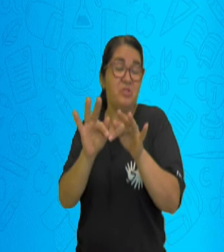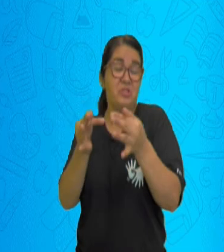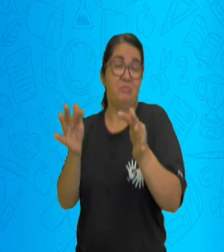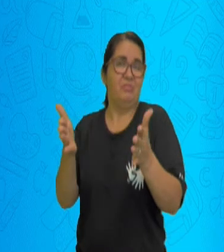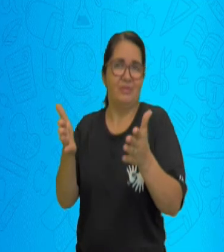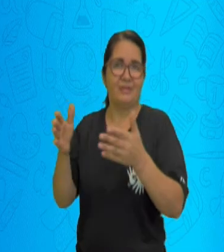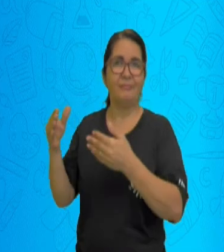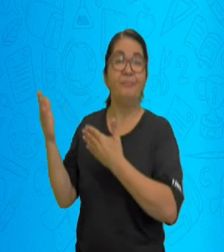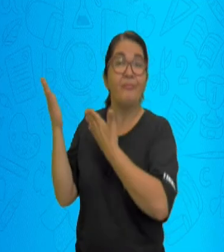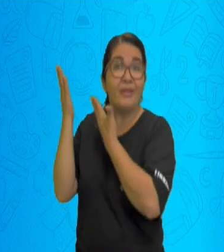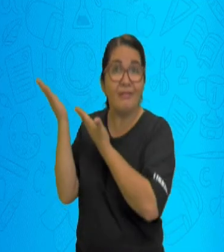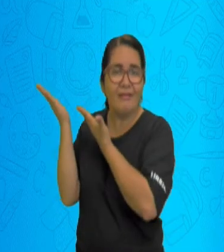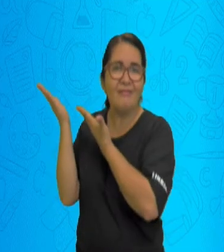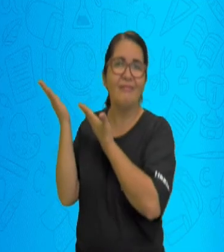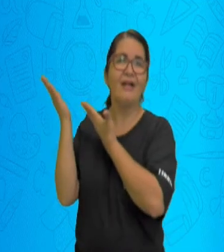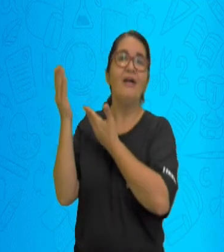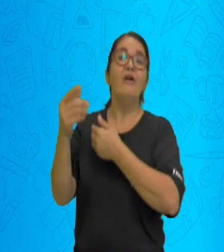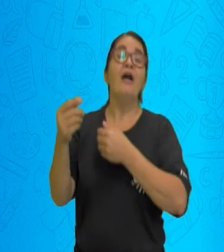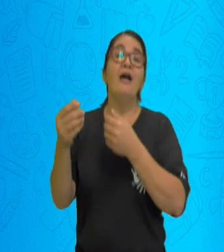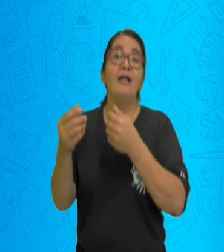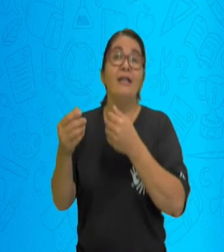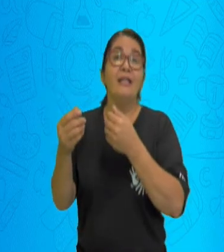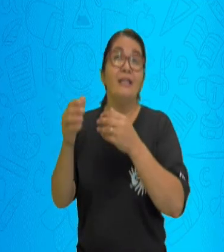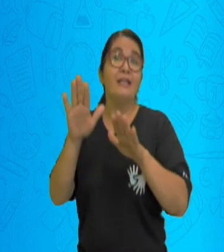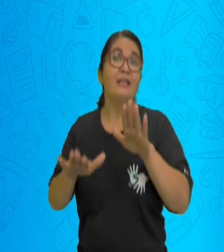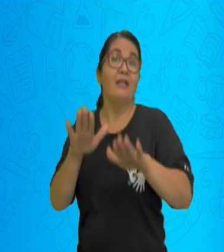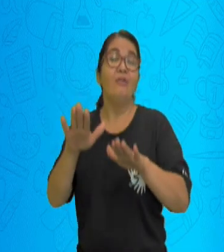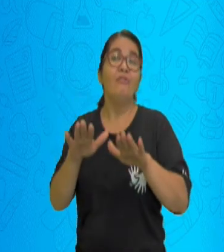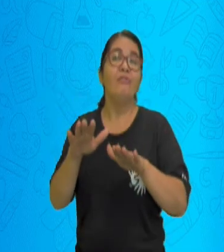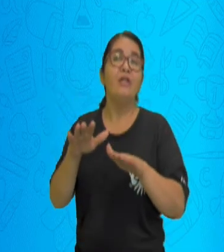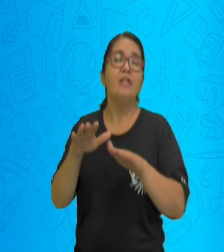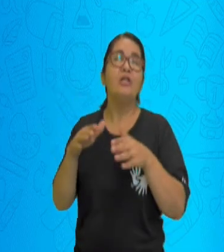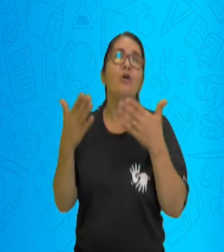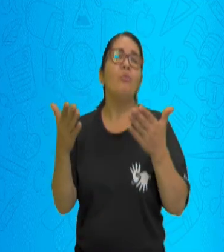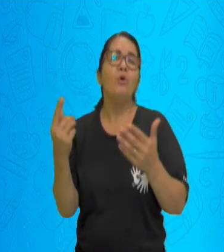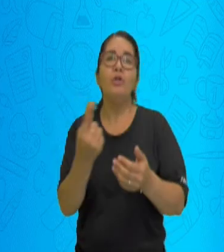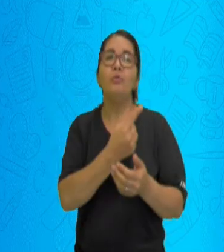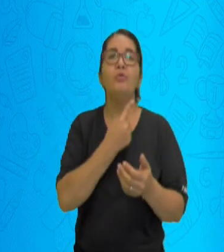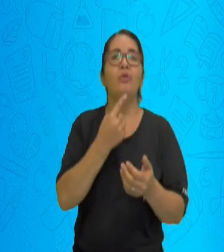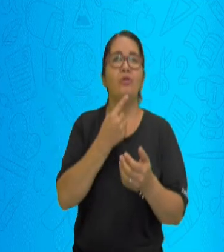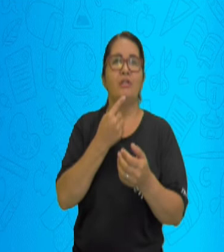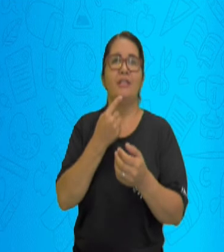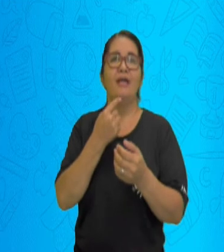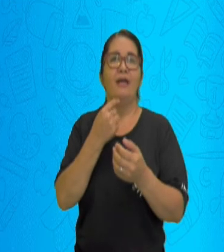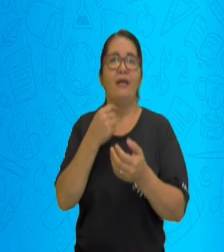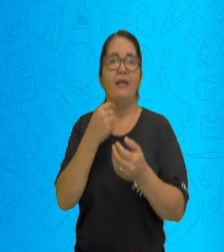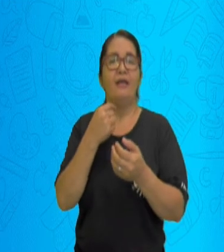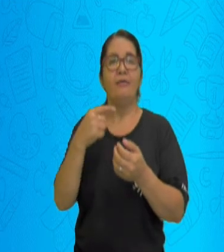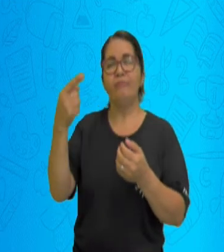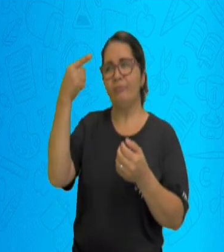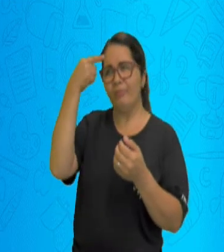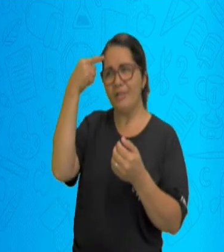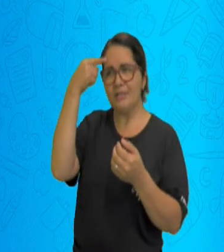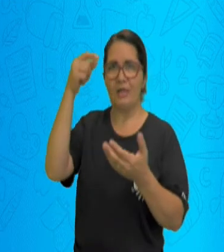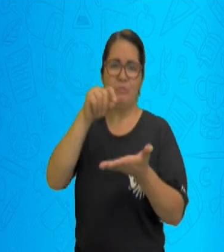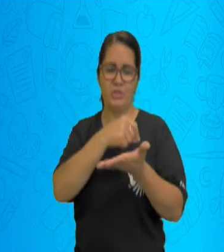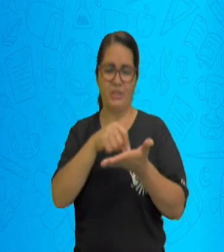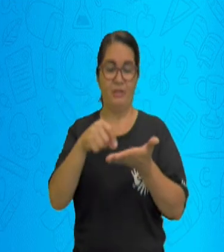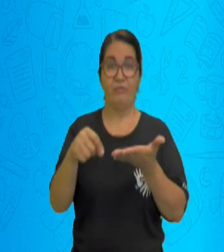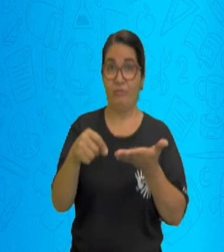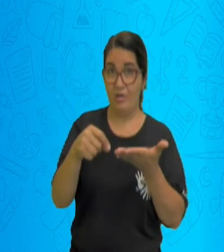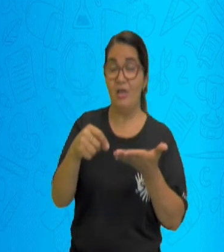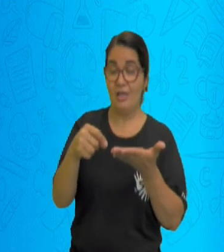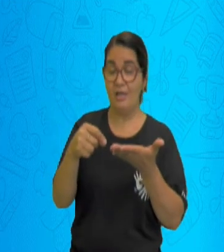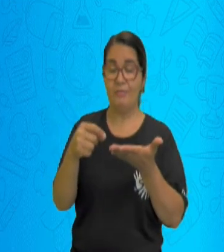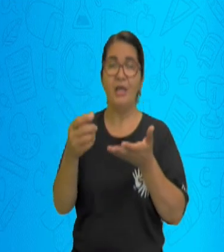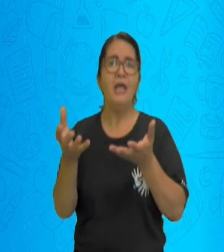Mas automaticamente você quer utilizar a forma como ela é escrita, né? A forma talvez assim, não podemos falar a forma